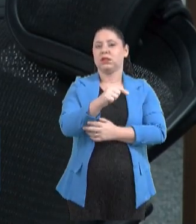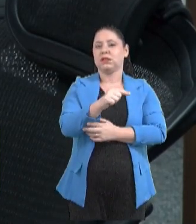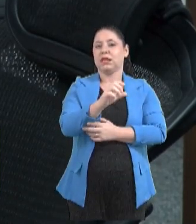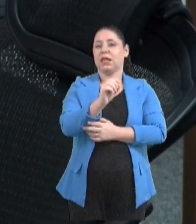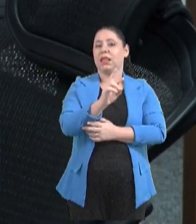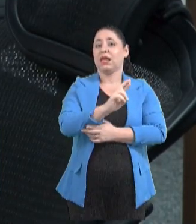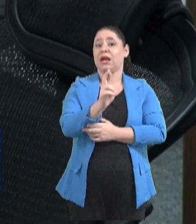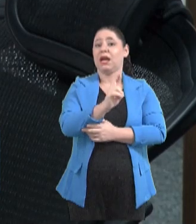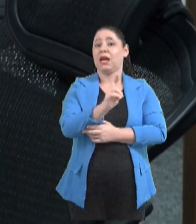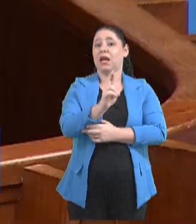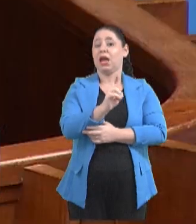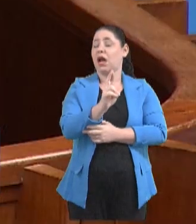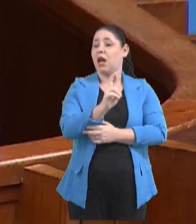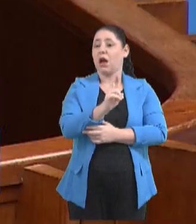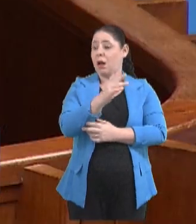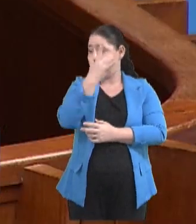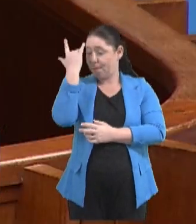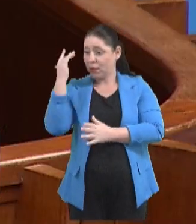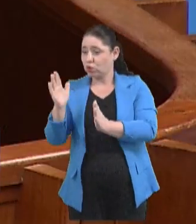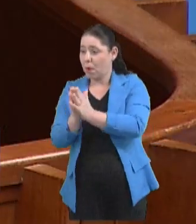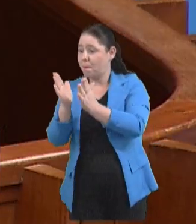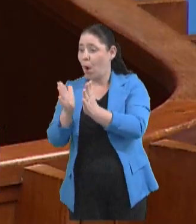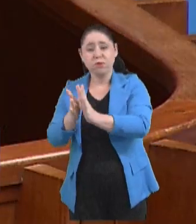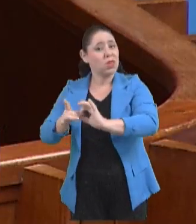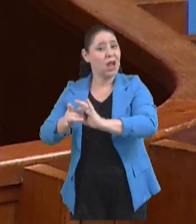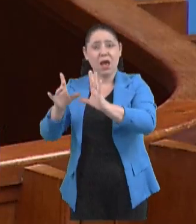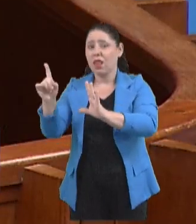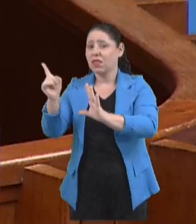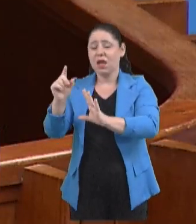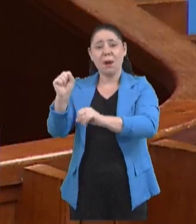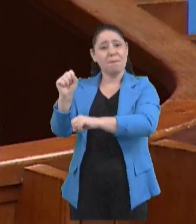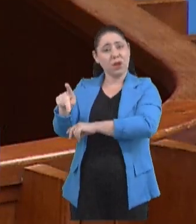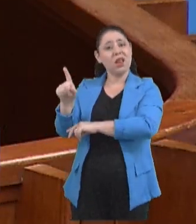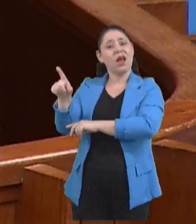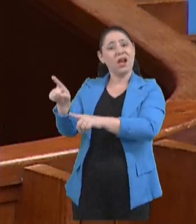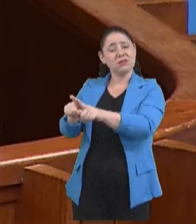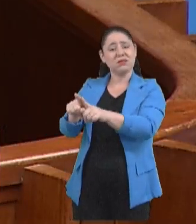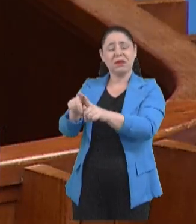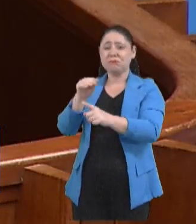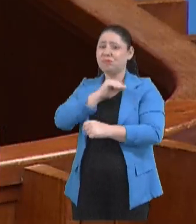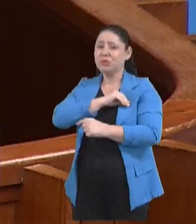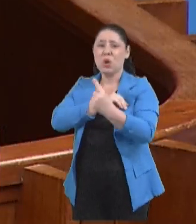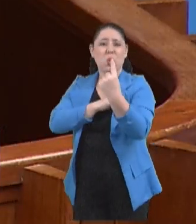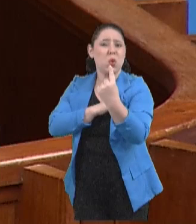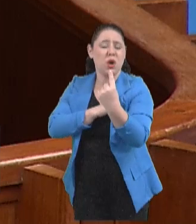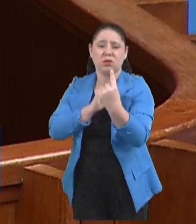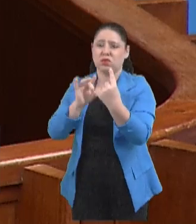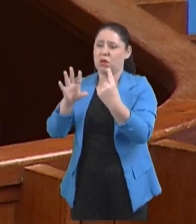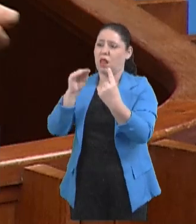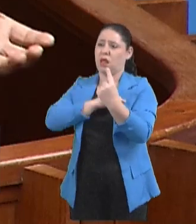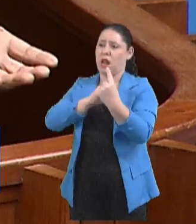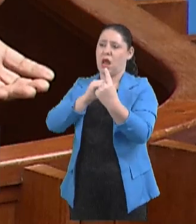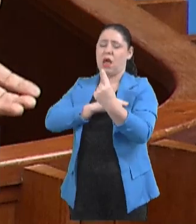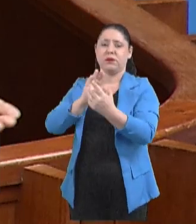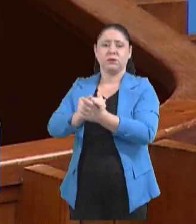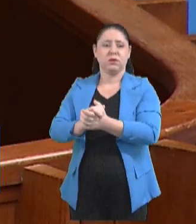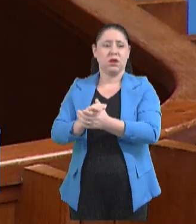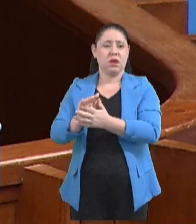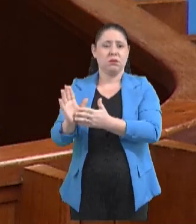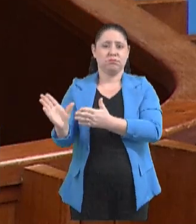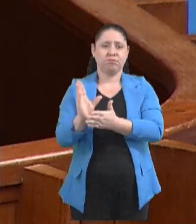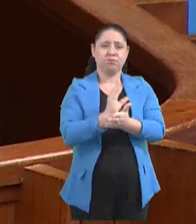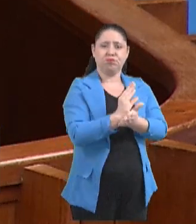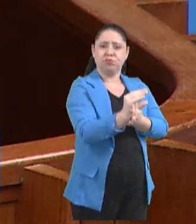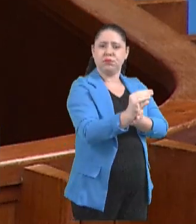70, sem autorização da sua aposentadoria mísera de um salário mínimo, para colocar em